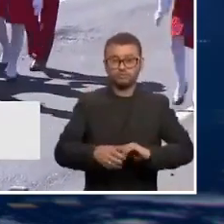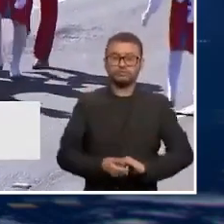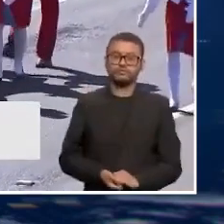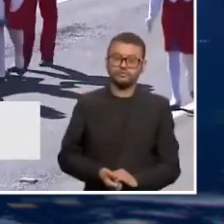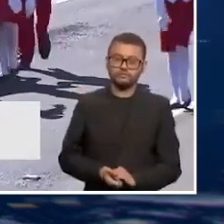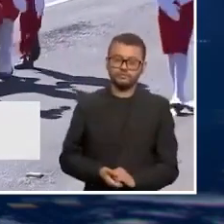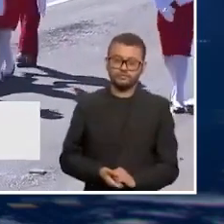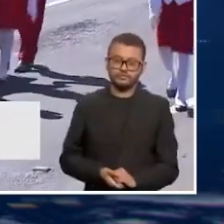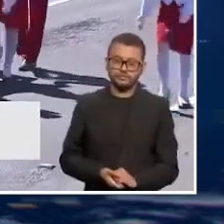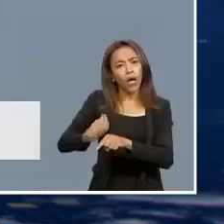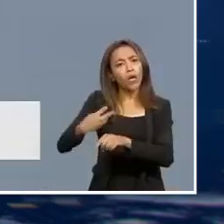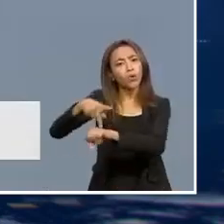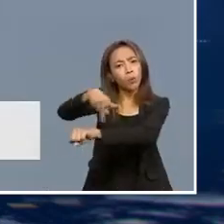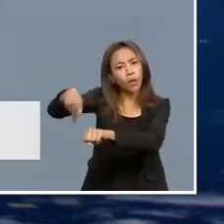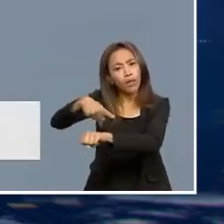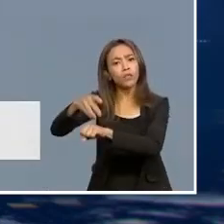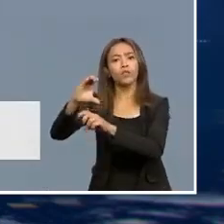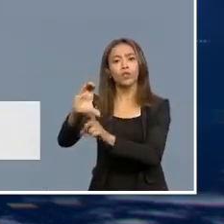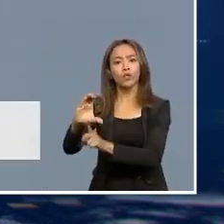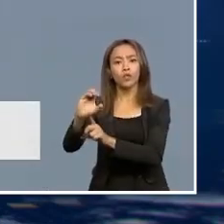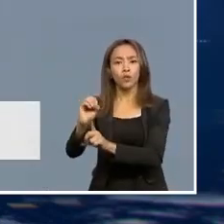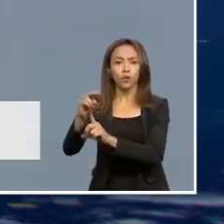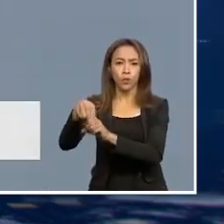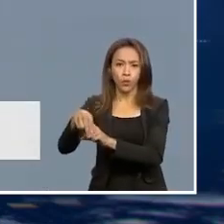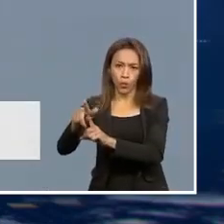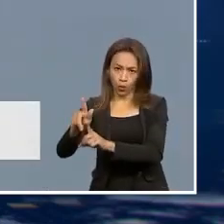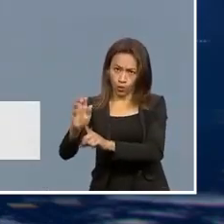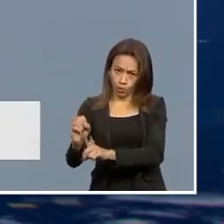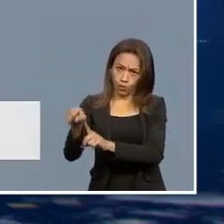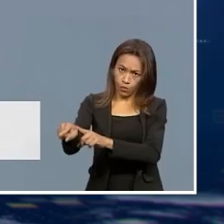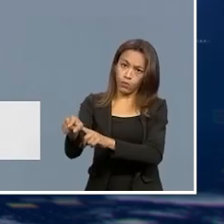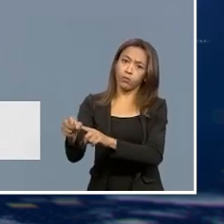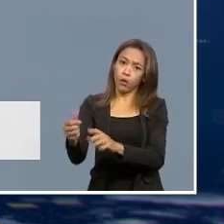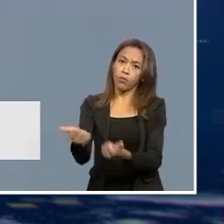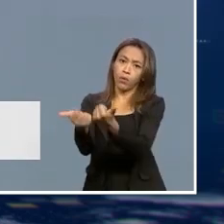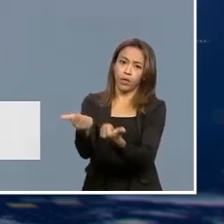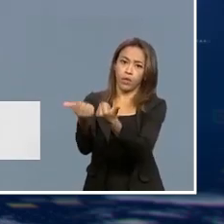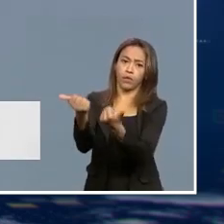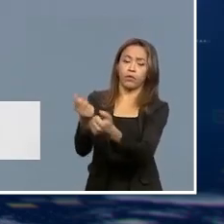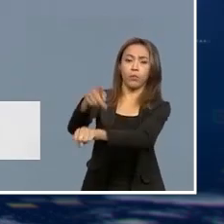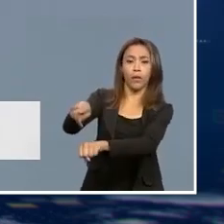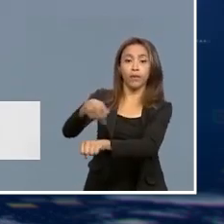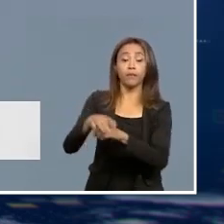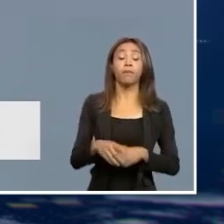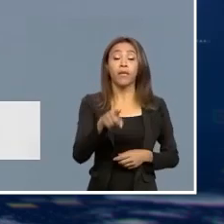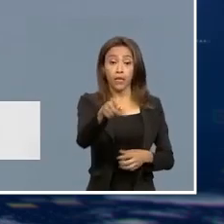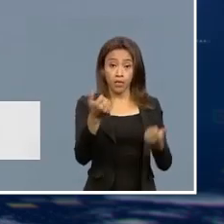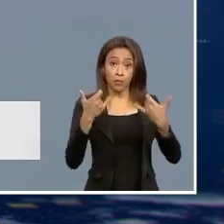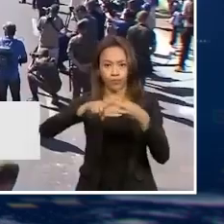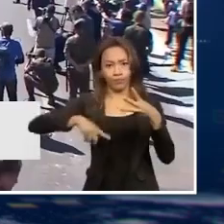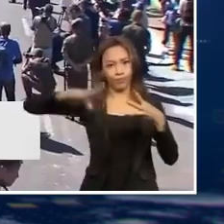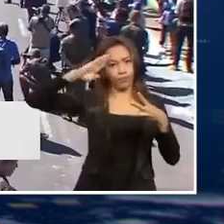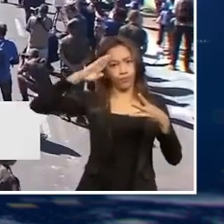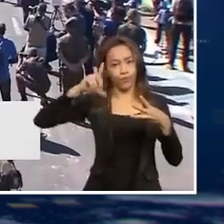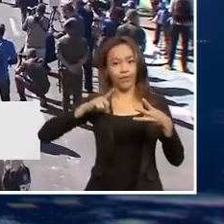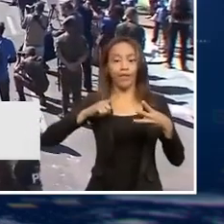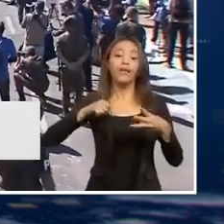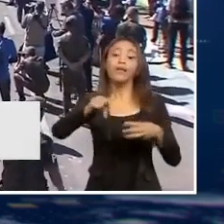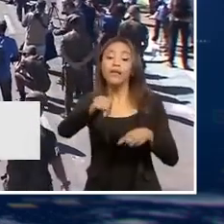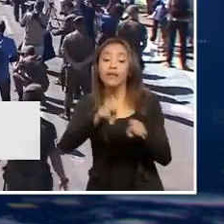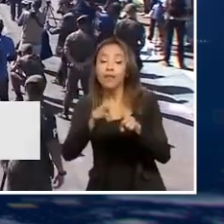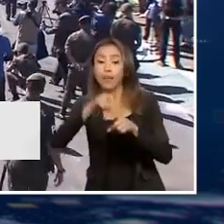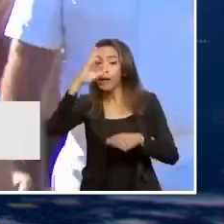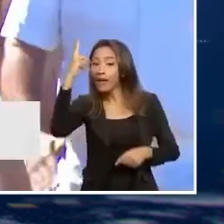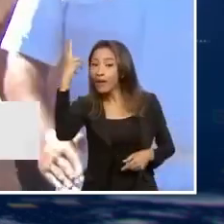Tweet final, Rigon. Tá. Tudo isso que o Tupan falou é aquele negócio das 72 horas, só que em forma de... né? Não dá números, não